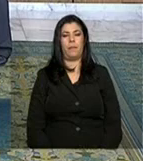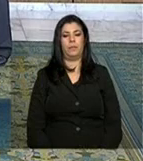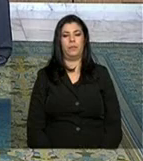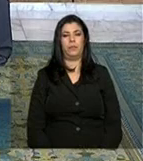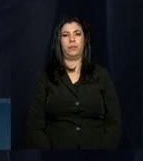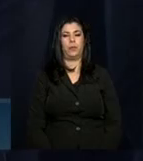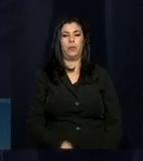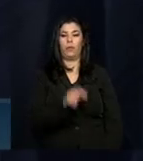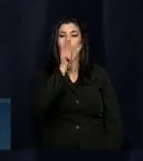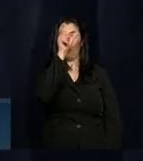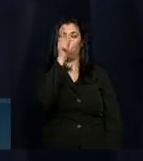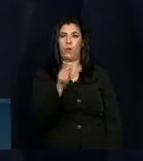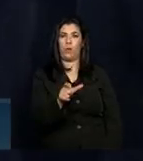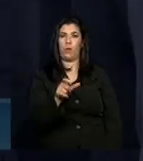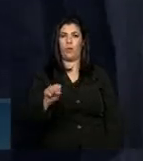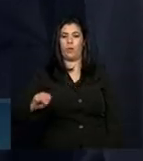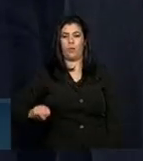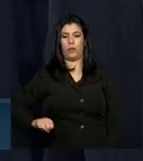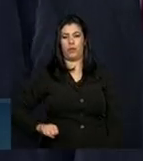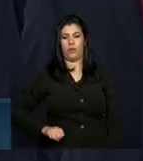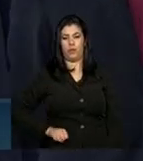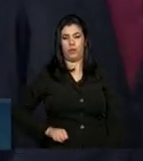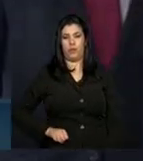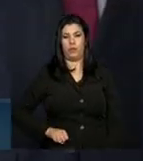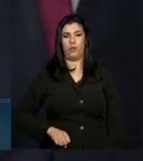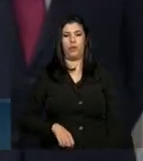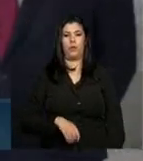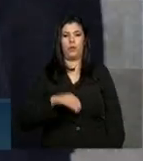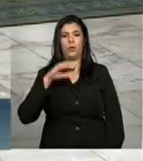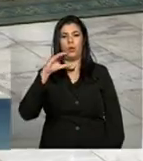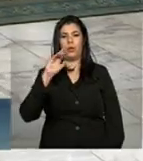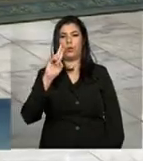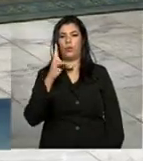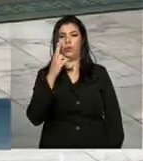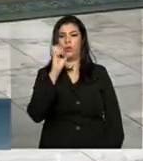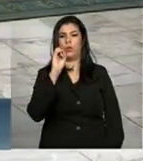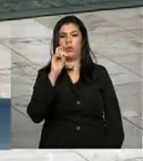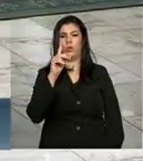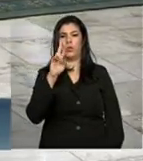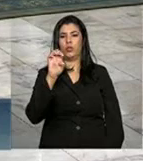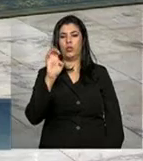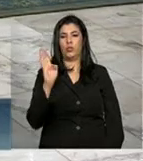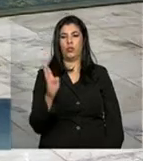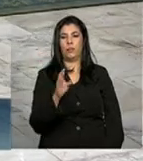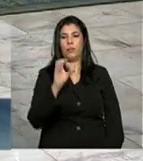O embaixador da República de Chipre, Stavrakis Loizidis.